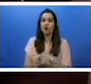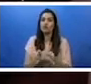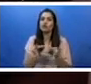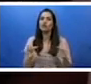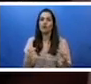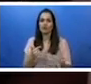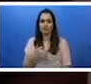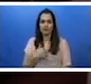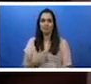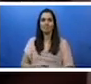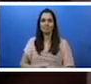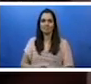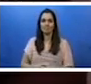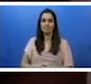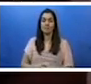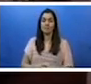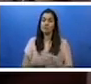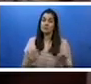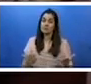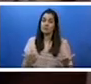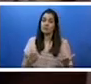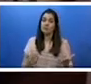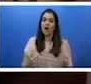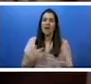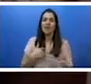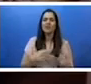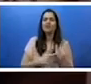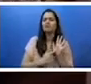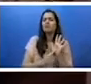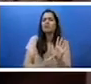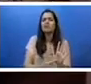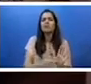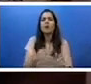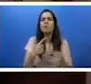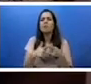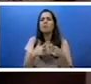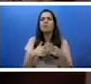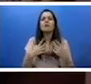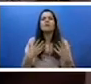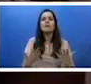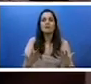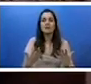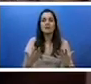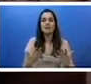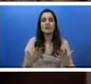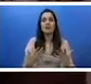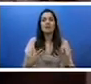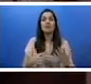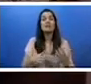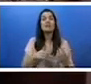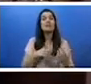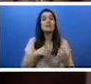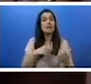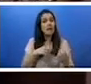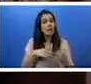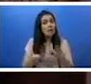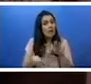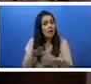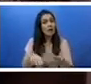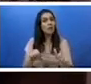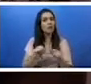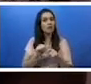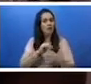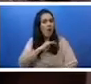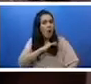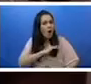eu. Então, por que eu estou dando esse meu depoimento? Porque a gente tem tempo para fazer o exame e